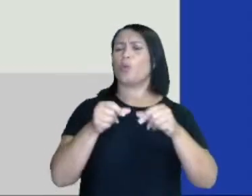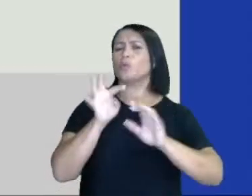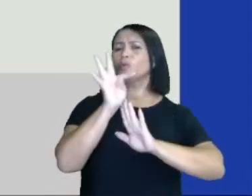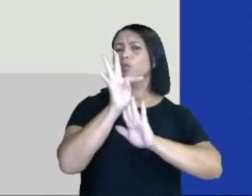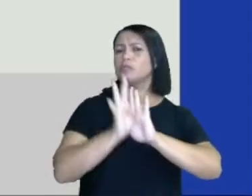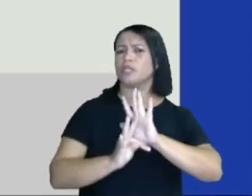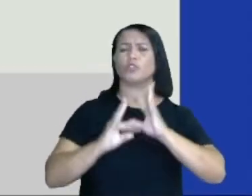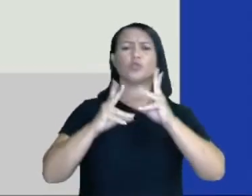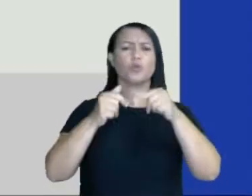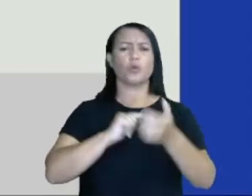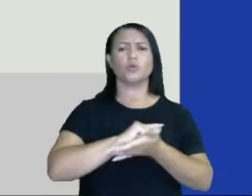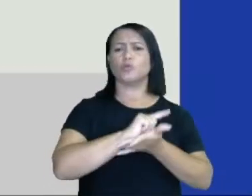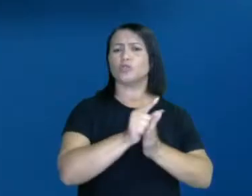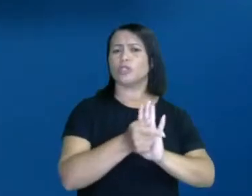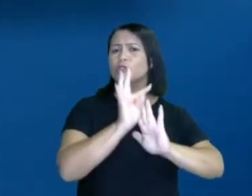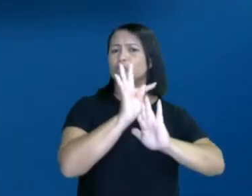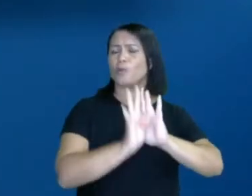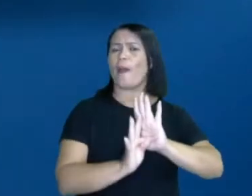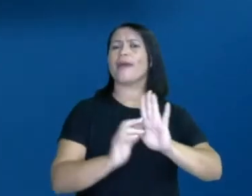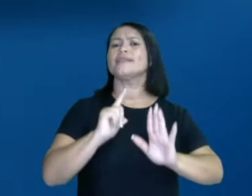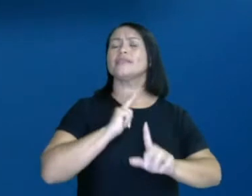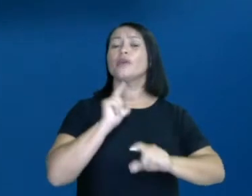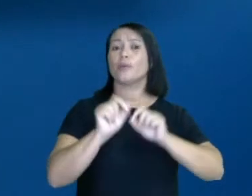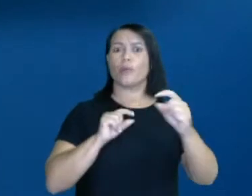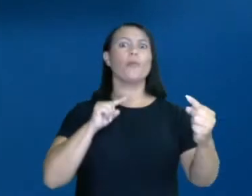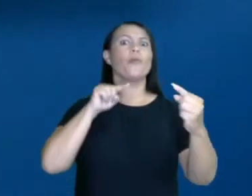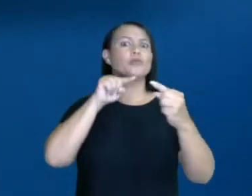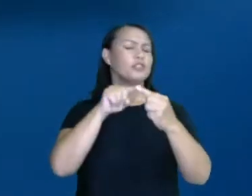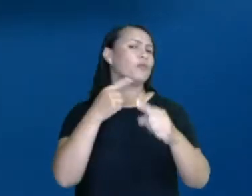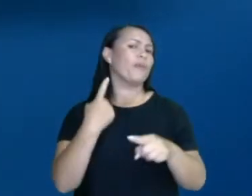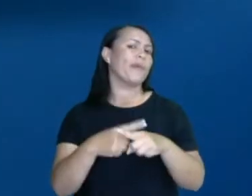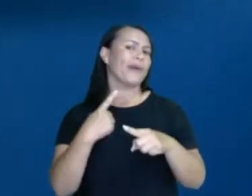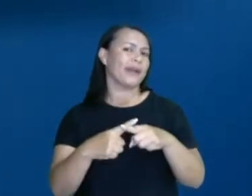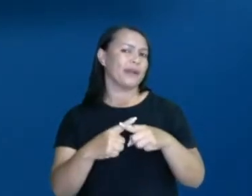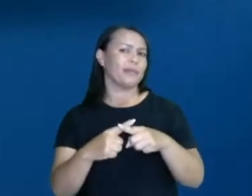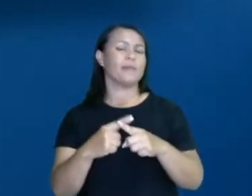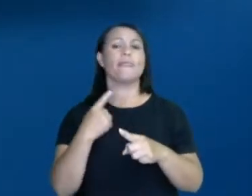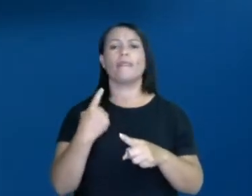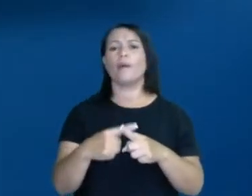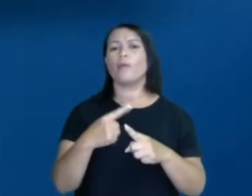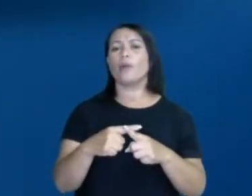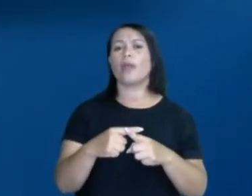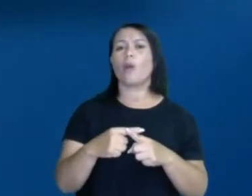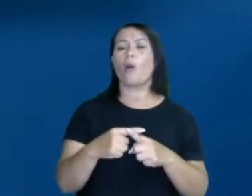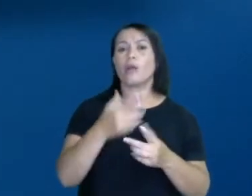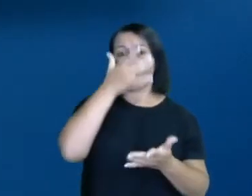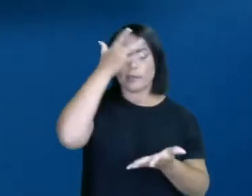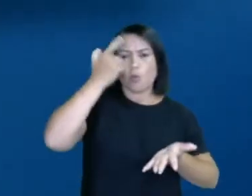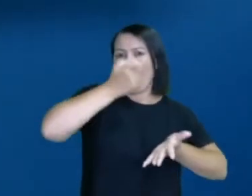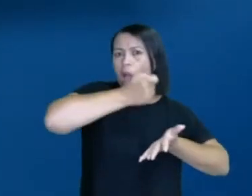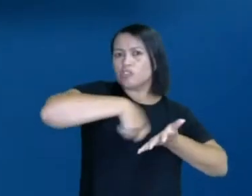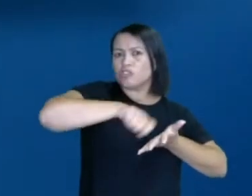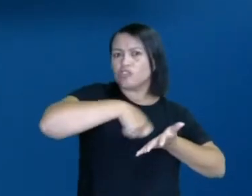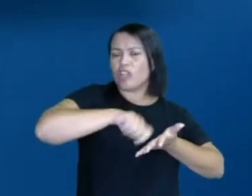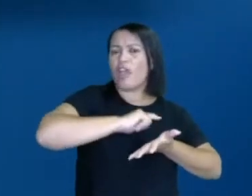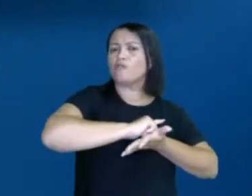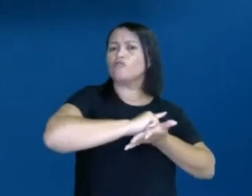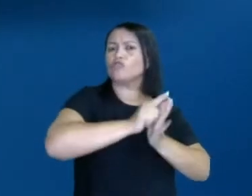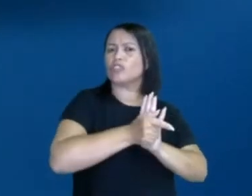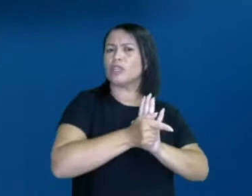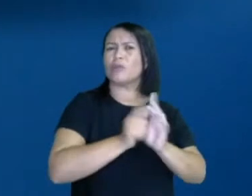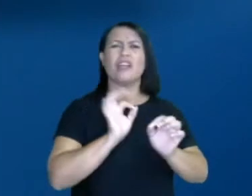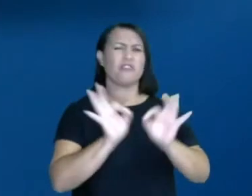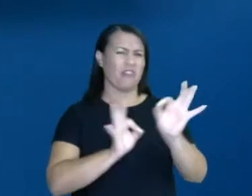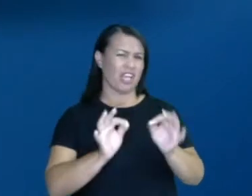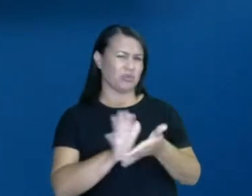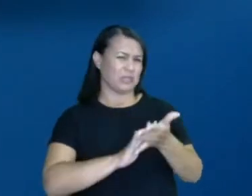textos, todos os gêneros textuais sempre terão um objetivo. Por quê? Porque quando um autor produz um gênero, ele não produz do